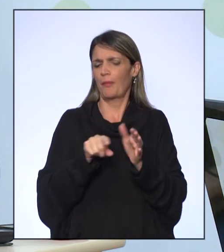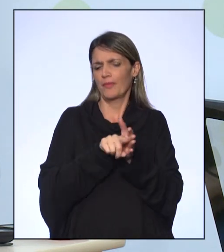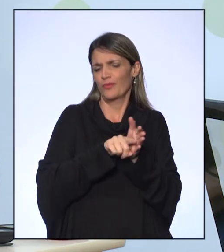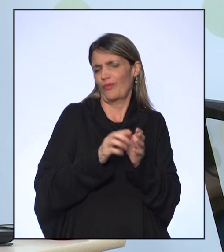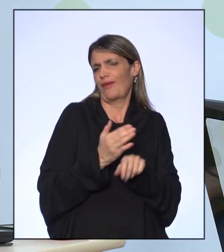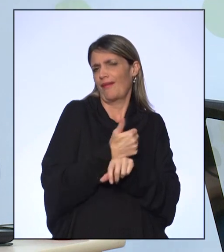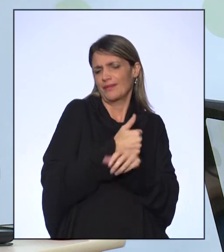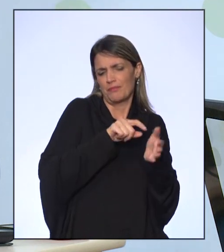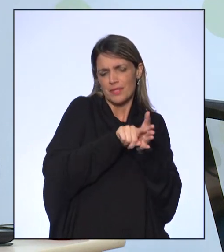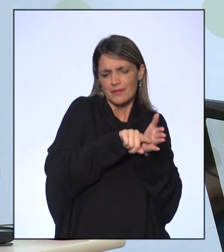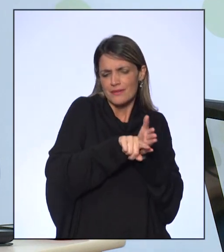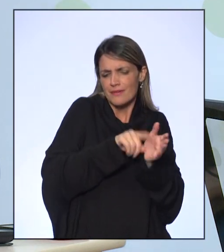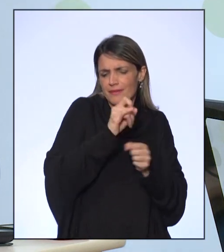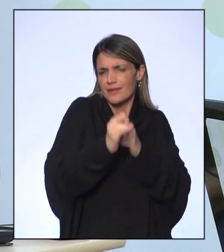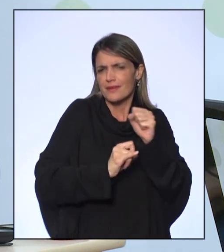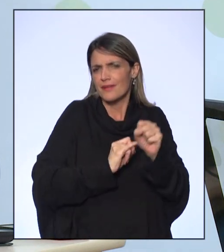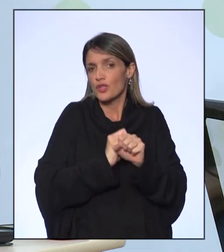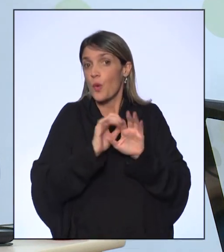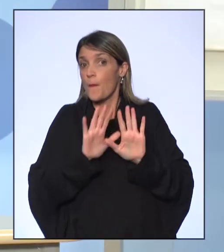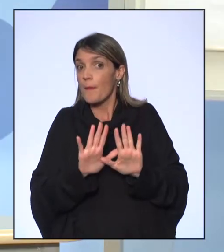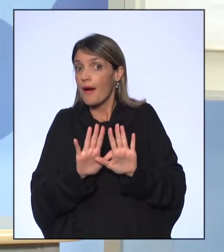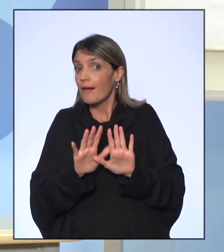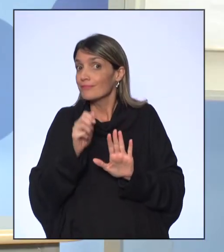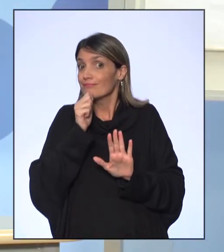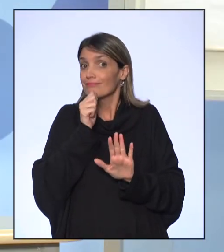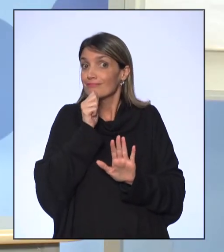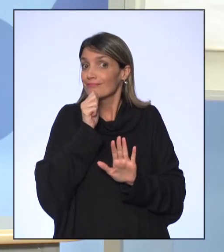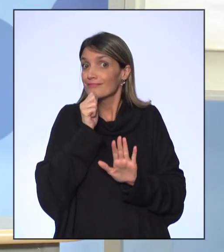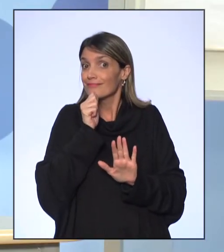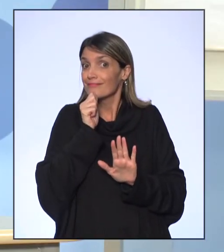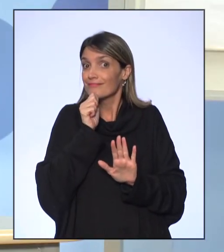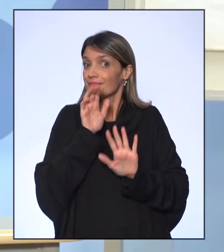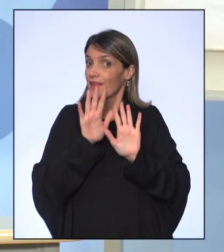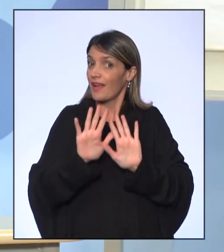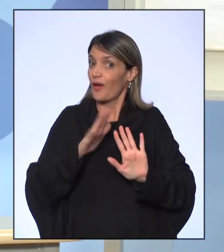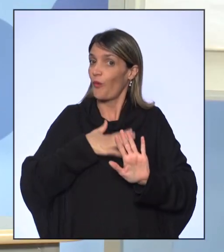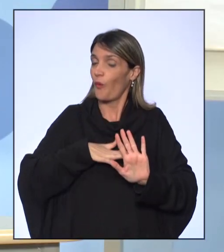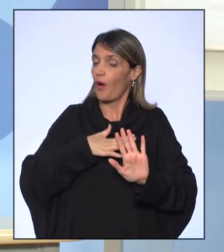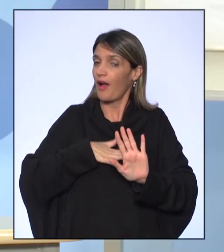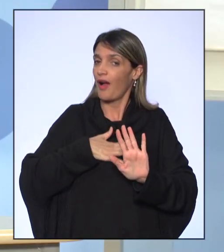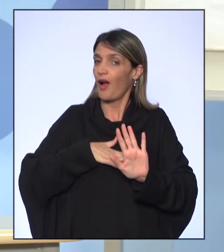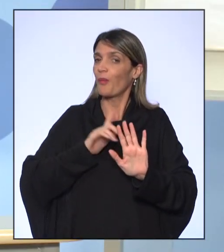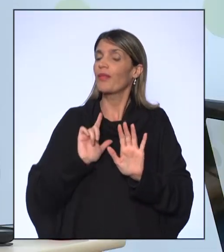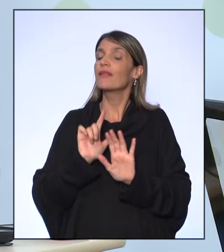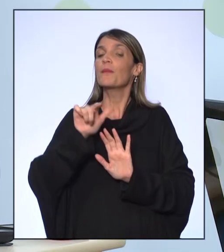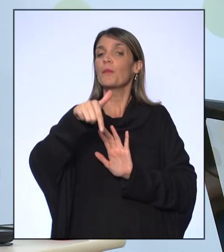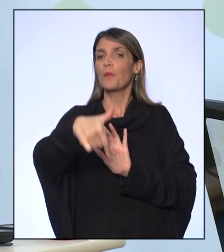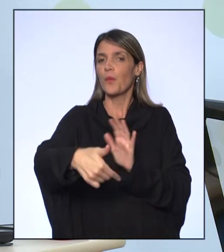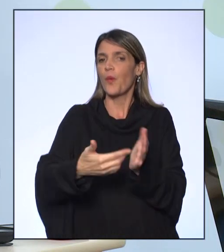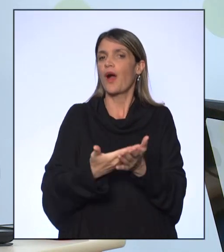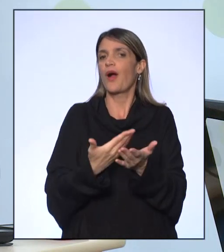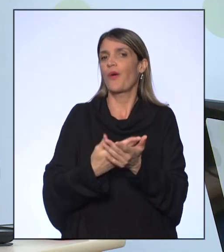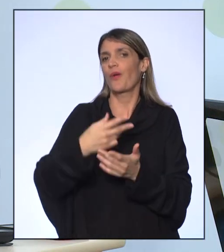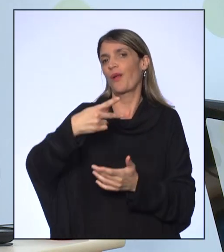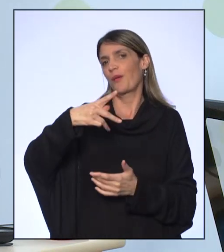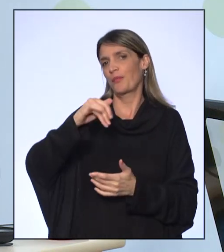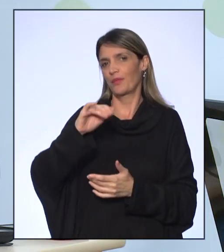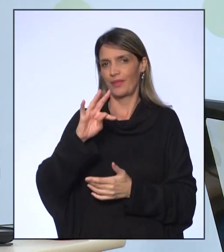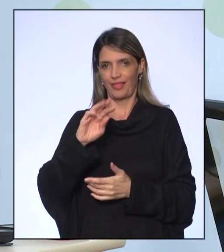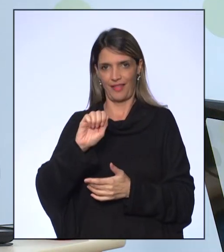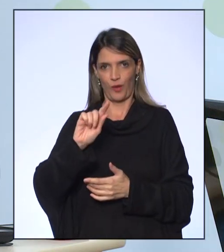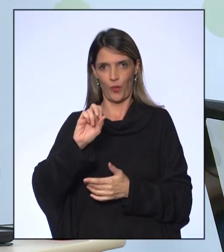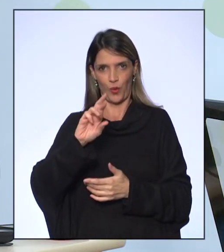na internet, olhar algumas coisas, mas a gente ainda está construindo conhecimento para chegar em Pitágoras, que